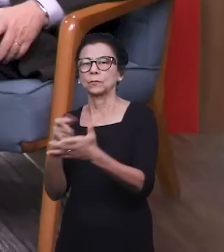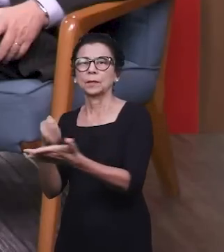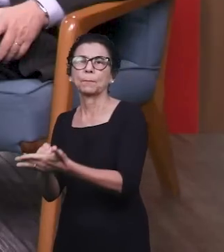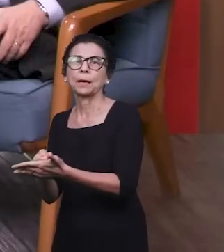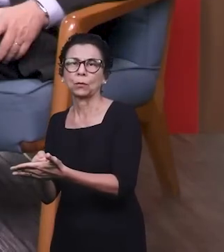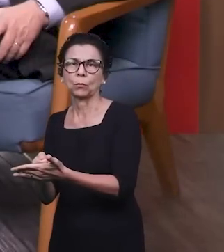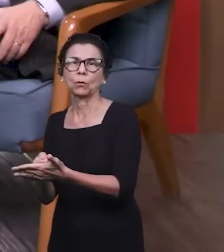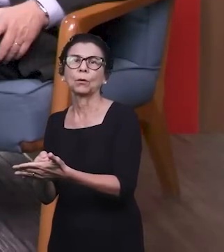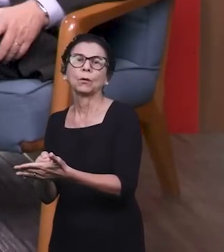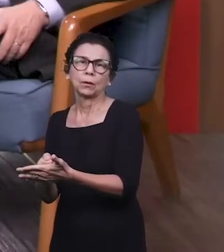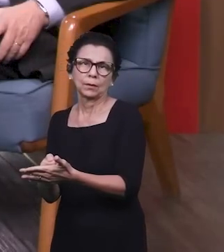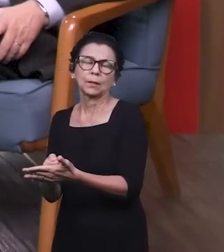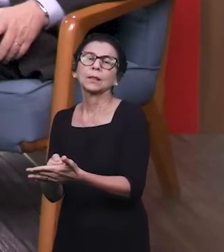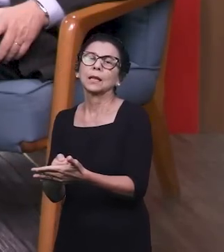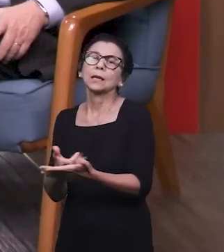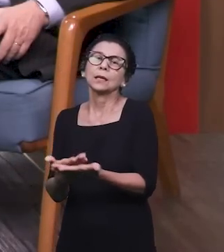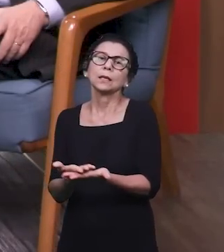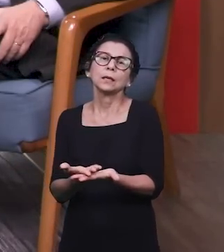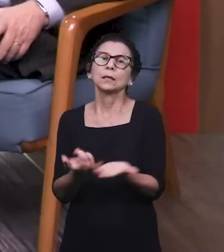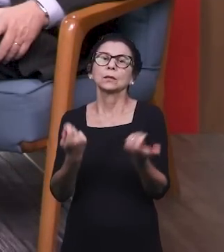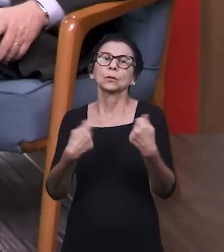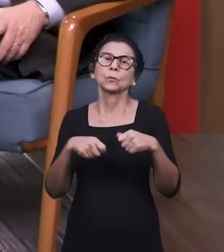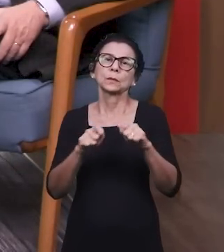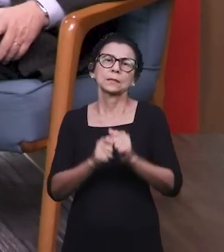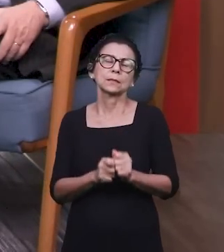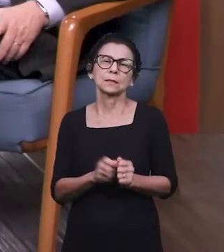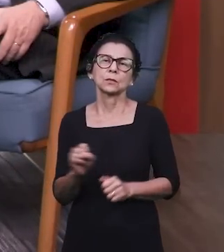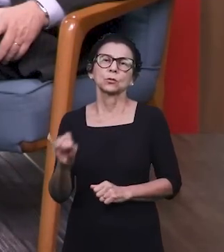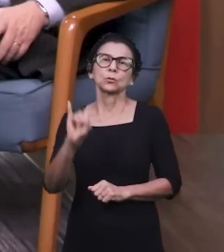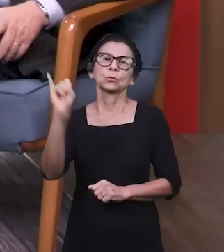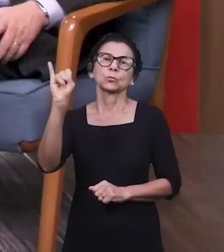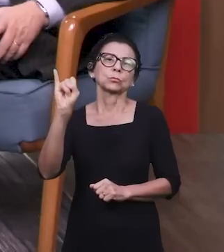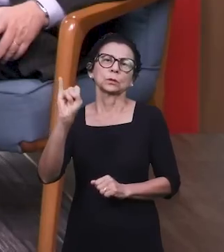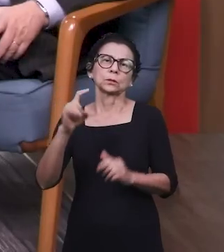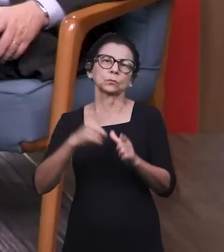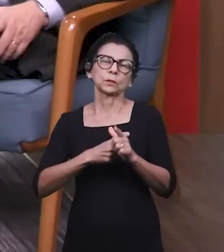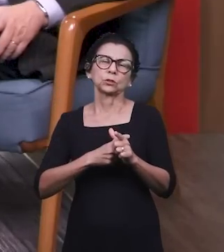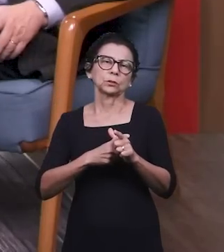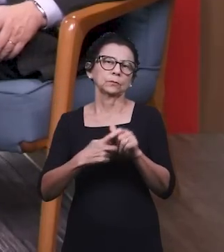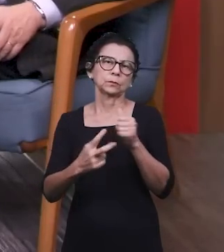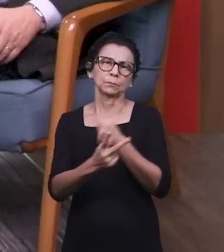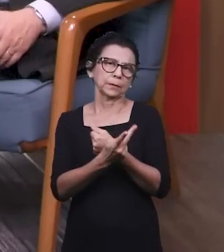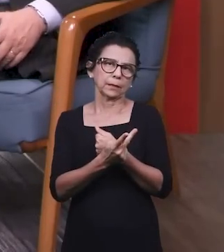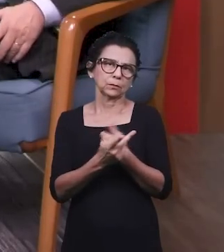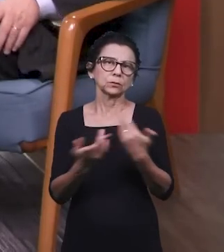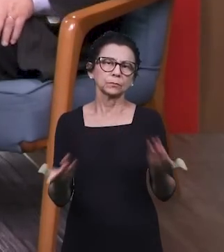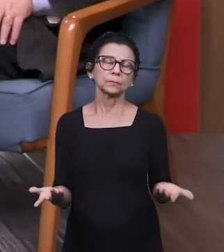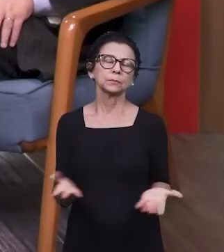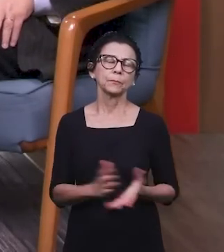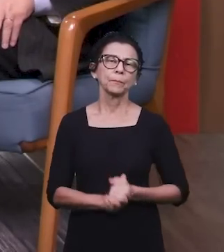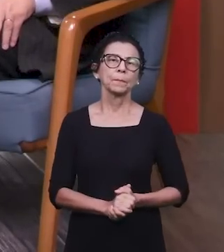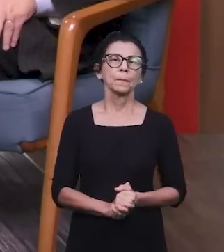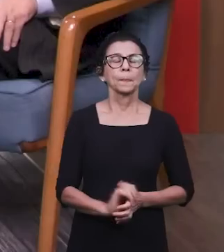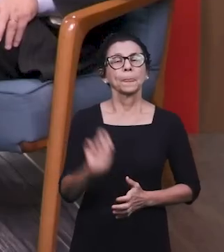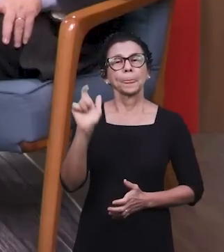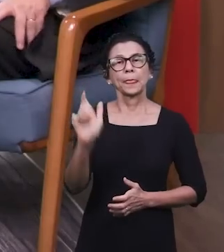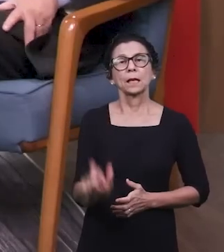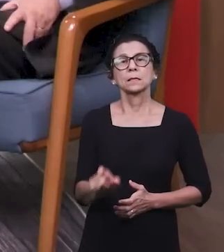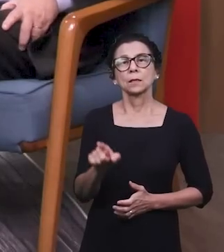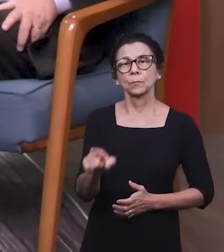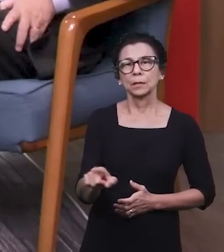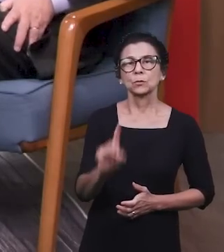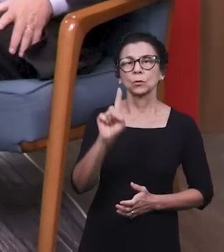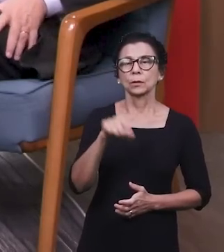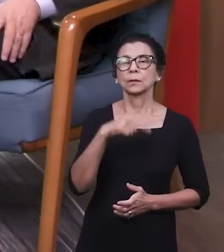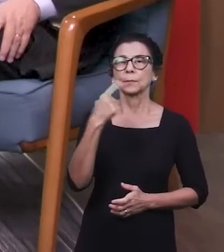hora, sem ter que acessar juros de uma dívida, de um empréstimo, por exemplo. Essa pessoa, logicamente, ela vai ter que repor